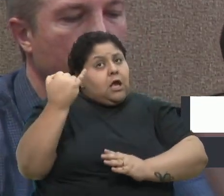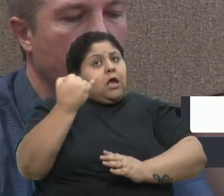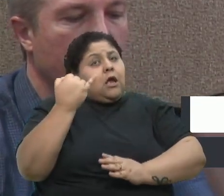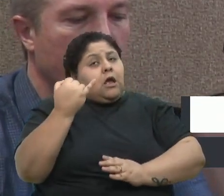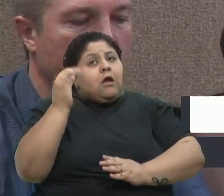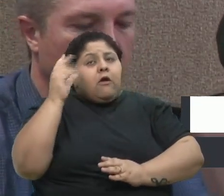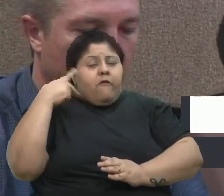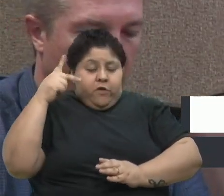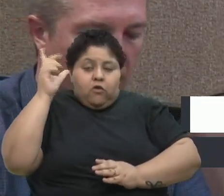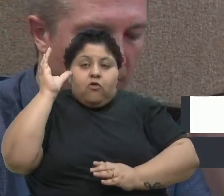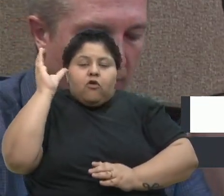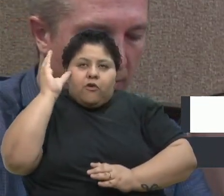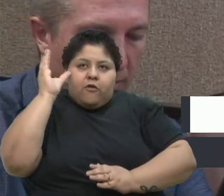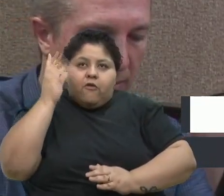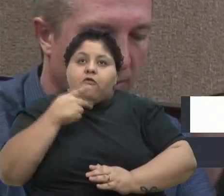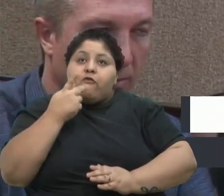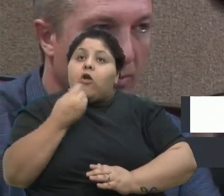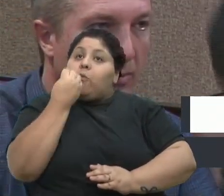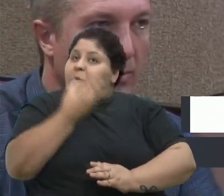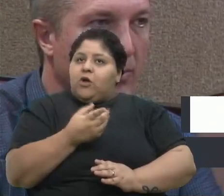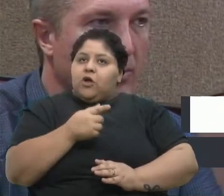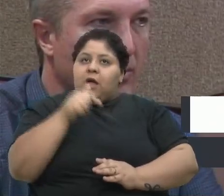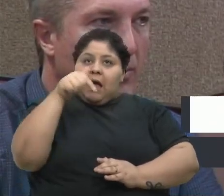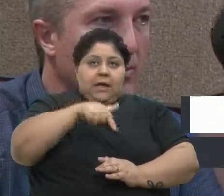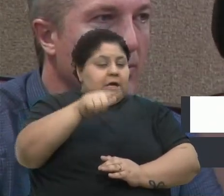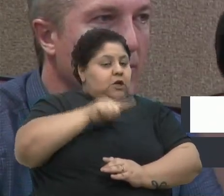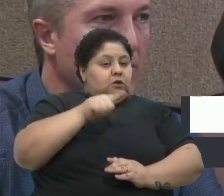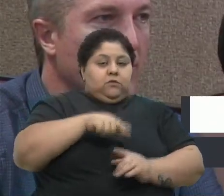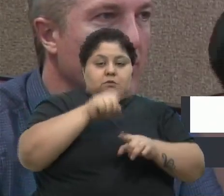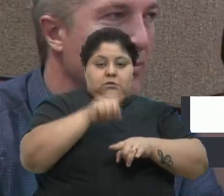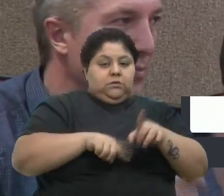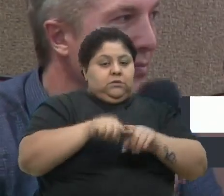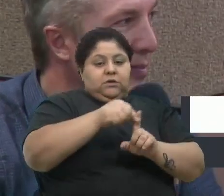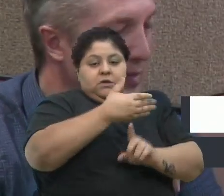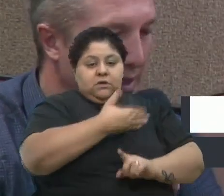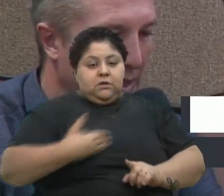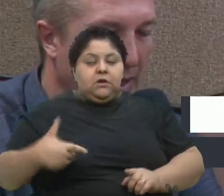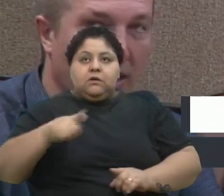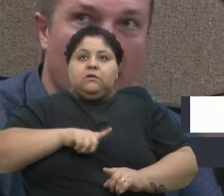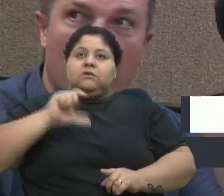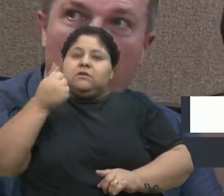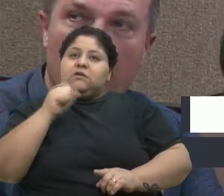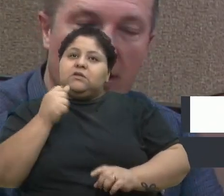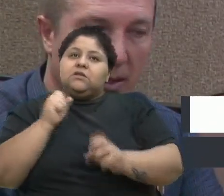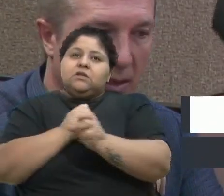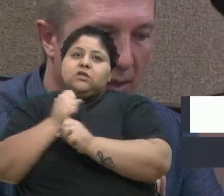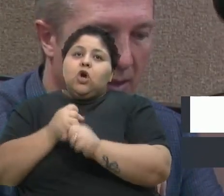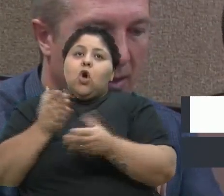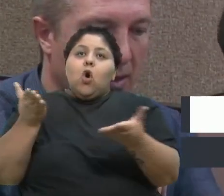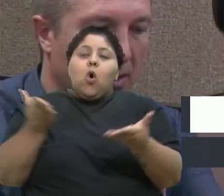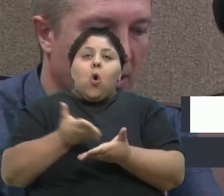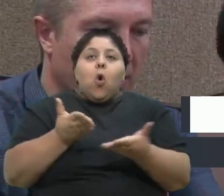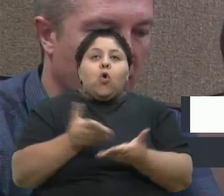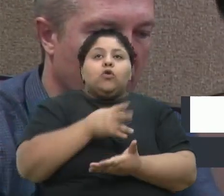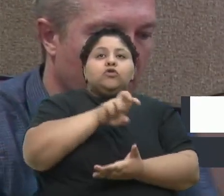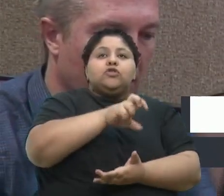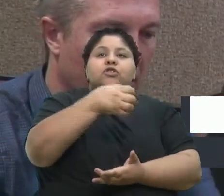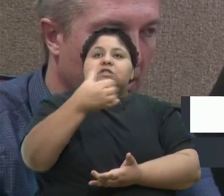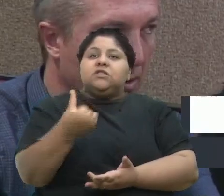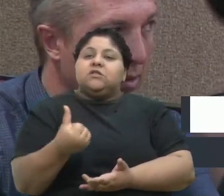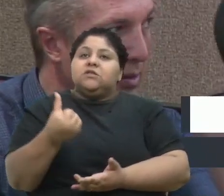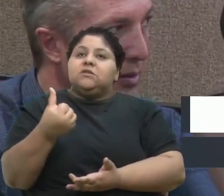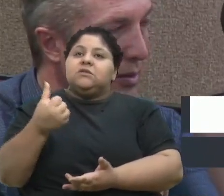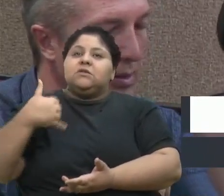falou muito bem, né? Nós não temos um mercado público. Eu tinha 8 anos de idade, hoje tenho 56 e Caxias não tem